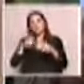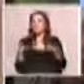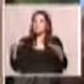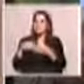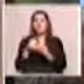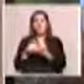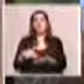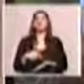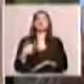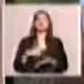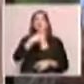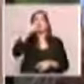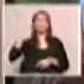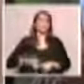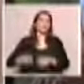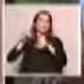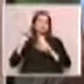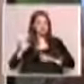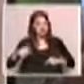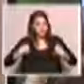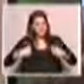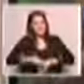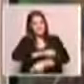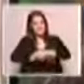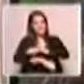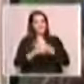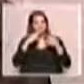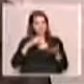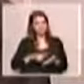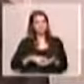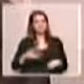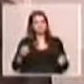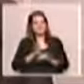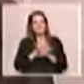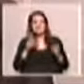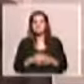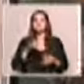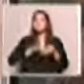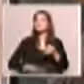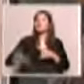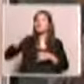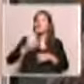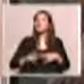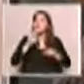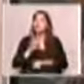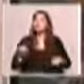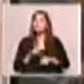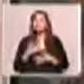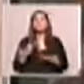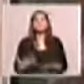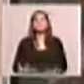espera que outros fizessem aquilo que era preciso. É arregaçar as mangas, é isso mesmo. Sem dúvida. A Associação Nacional de Professores